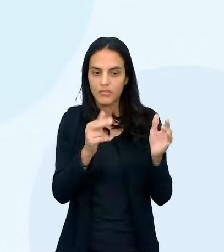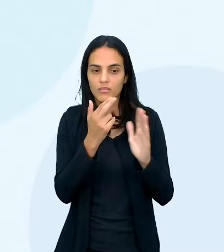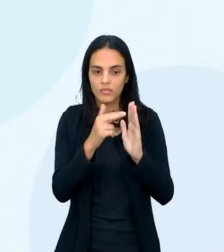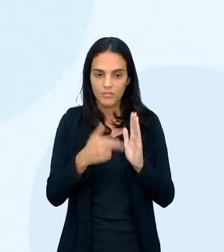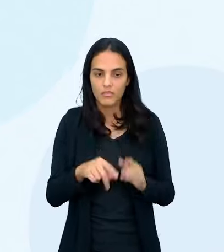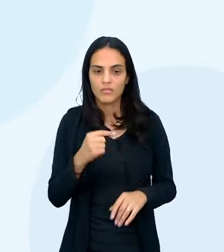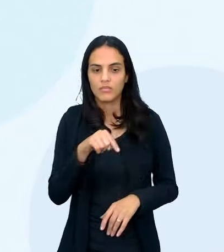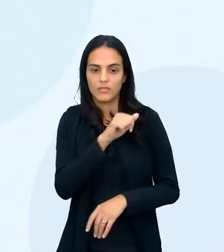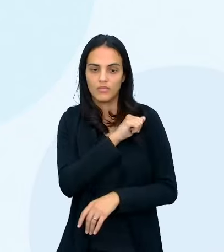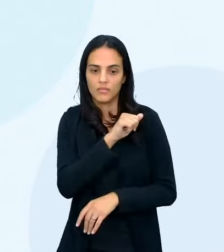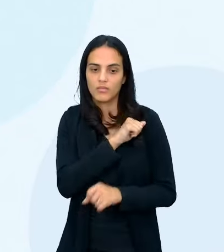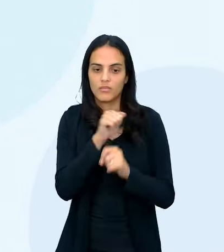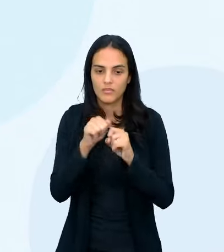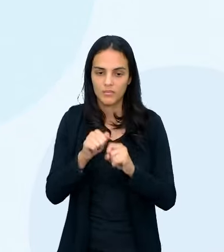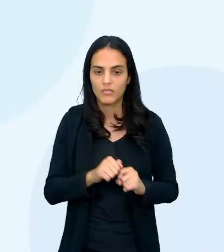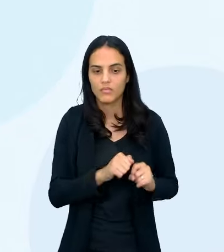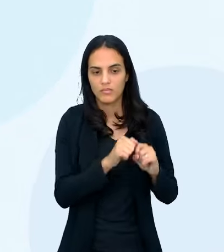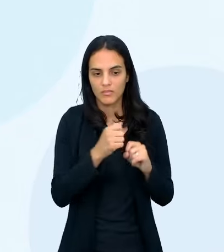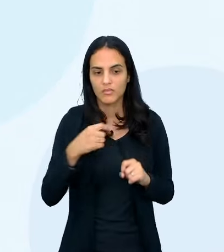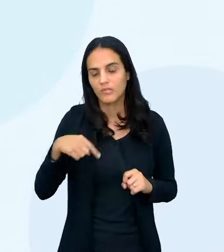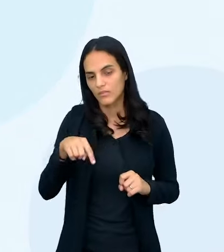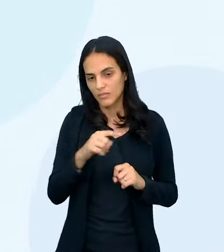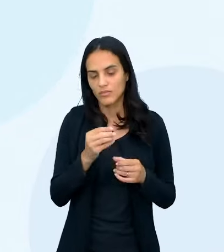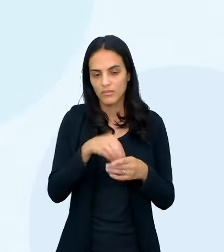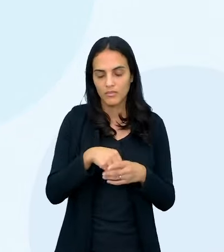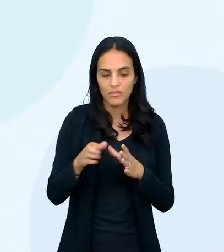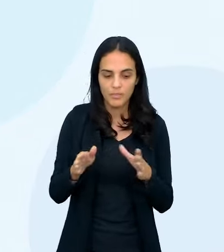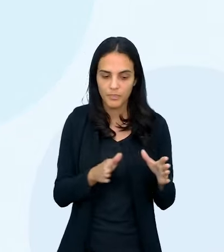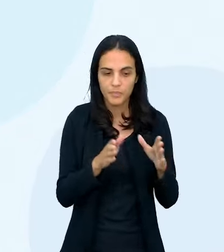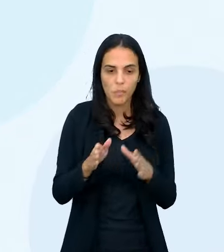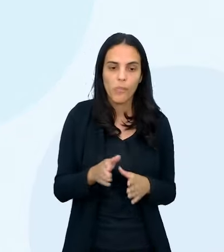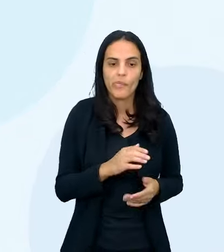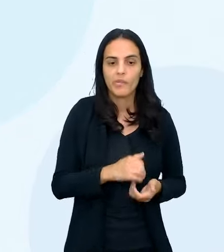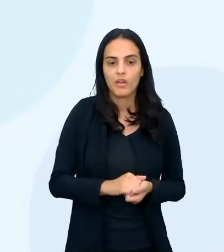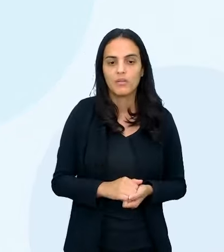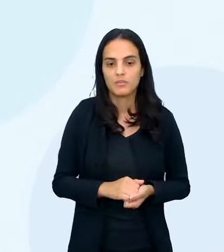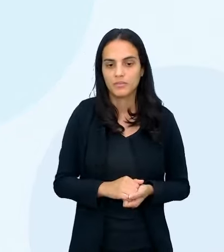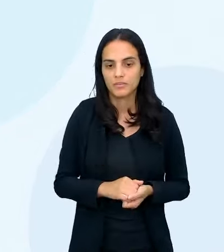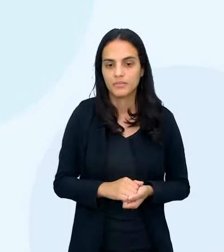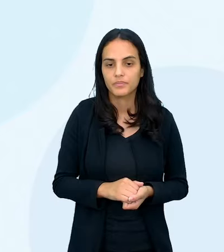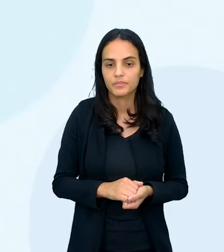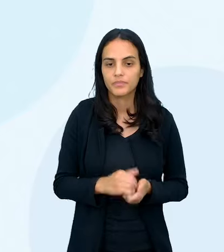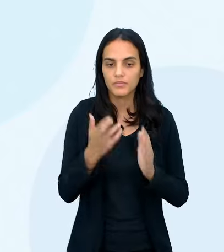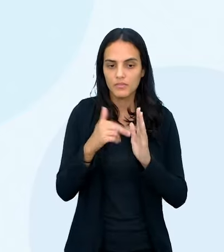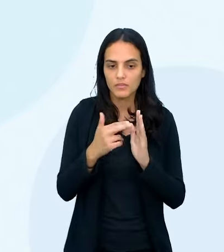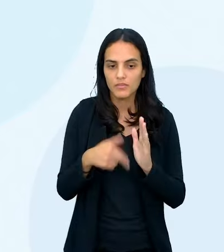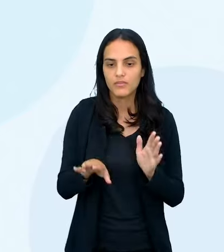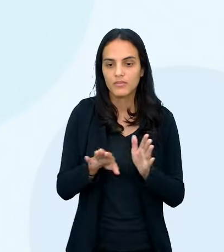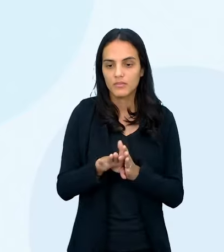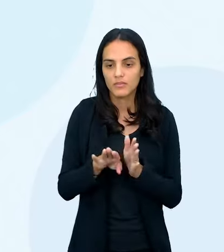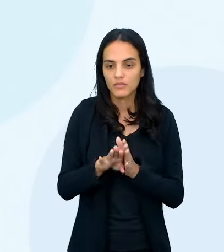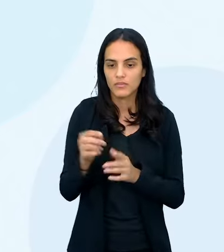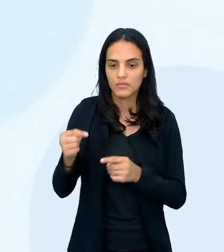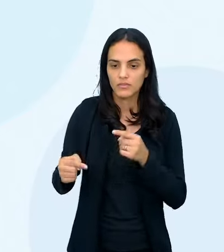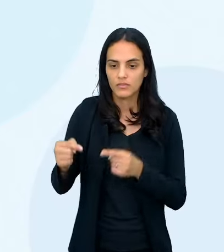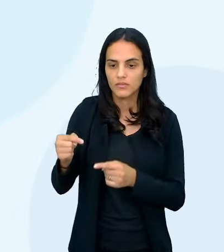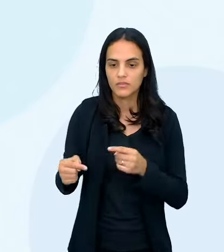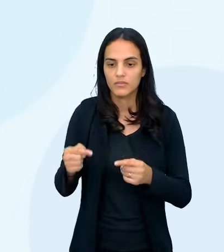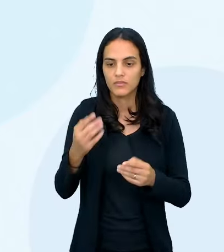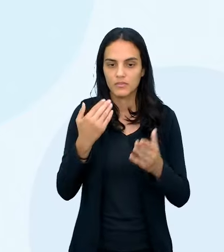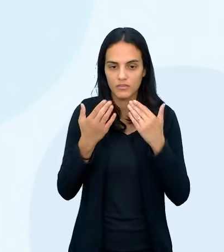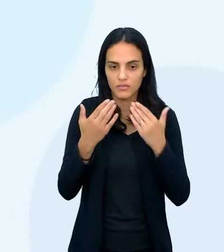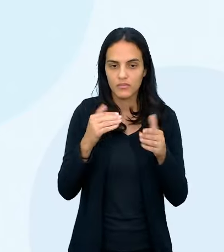nosso estudante vai fazendo ali, né? A gente está dentro desse processo de avaliação, de registro, até mesmo do debate, da